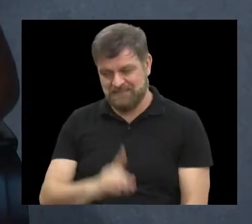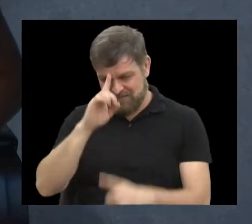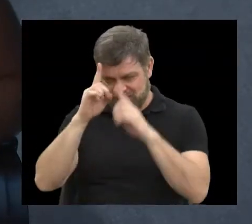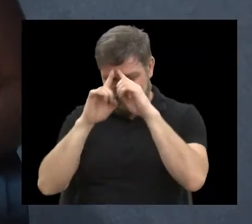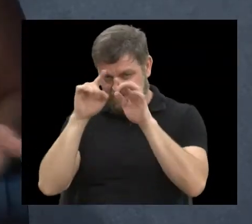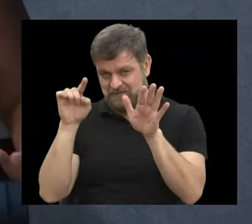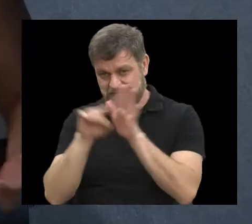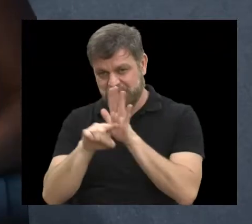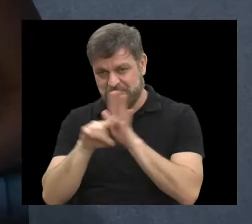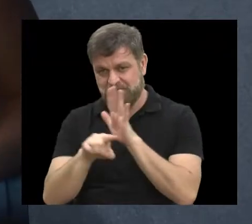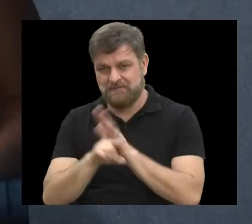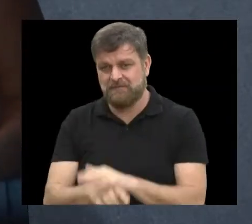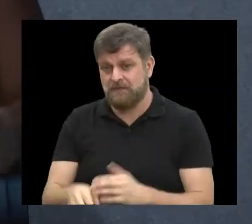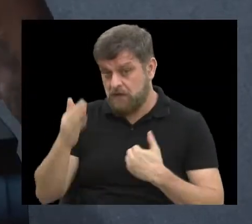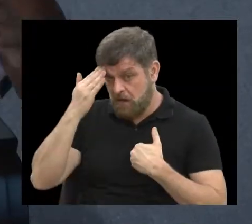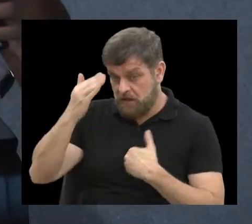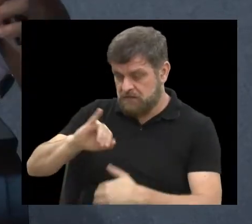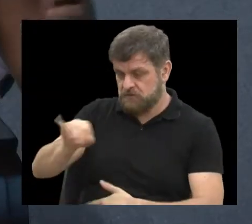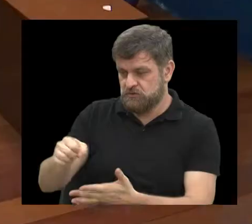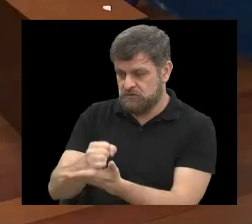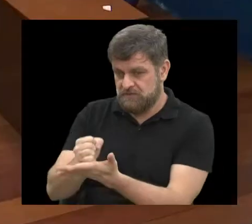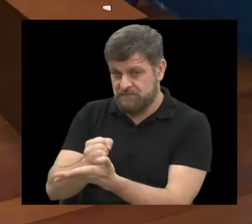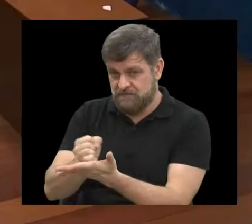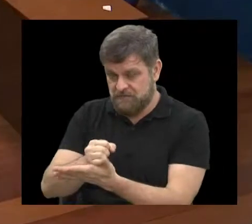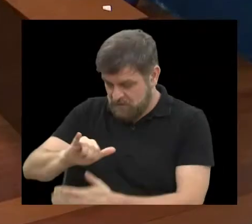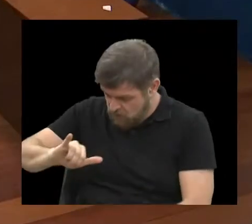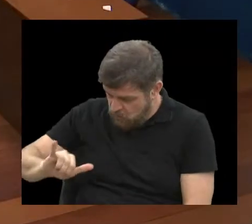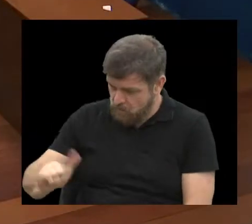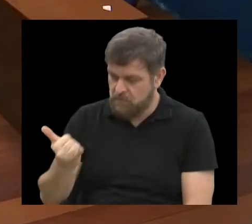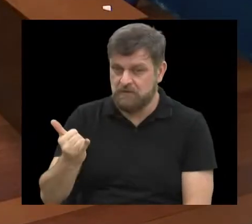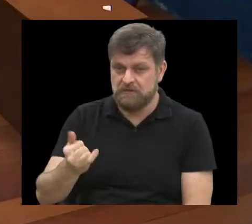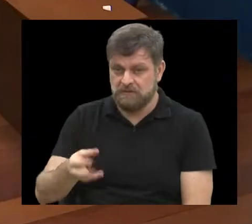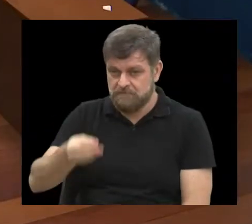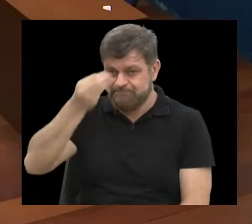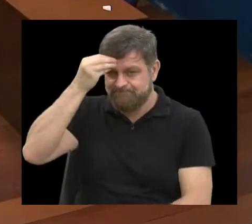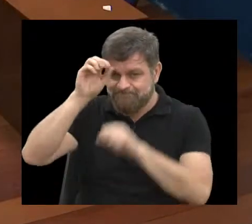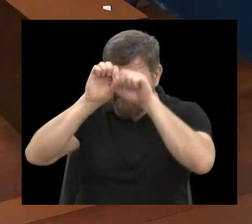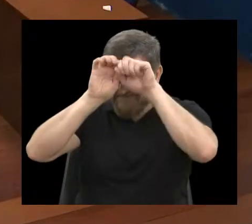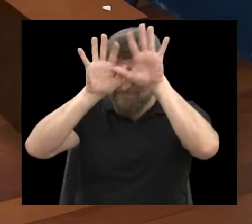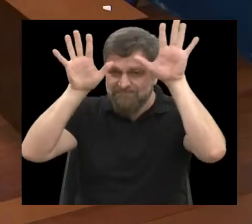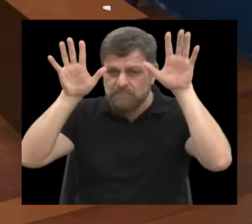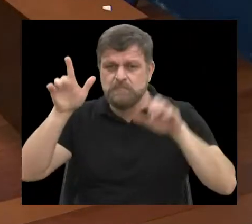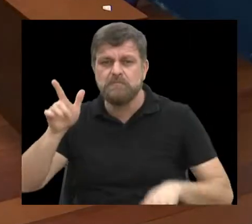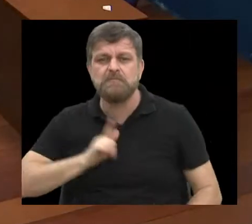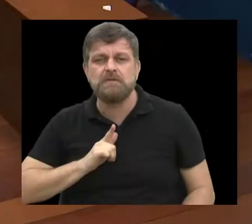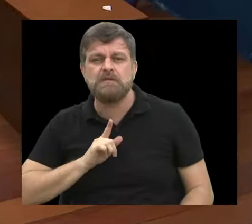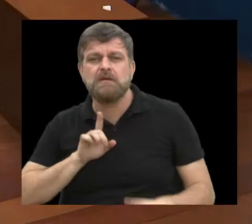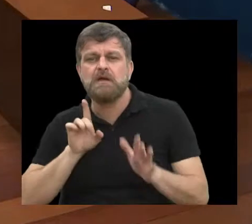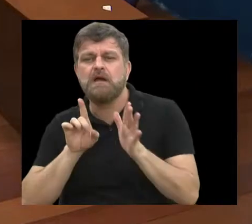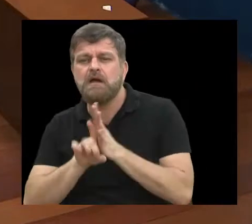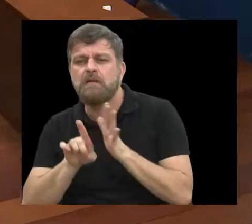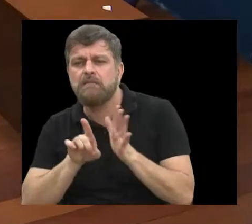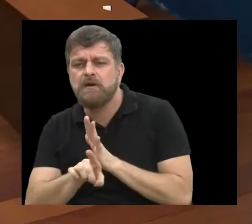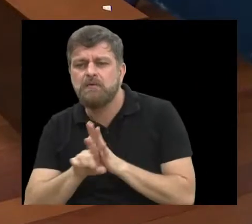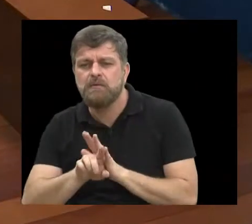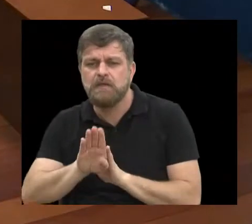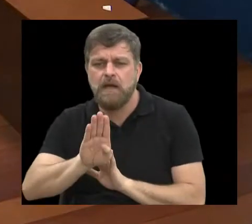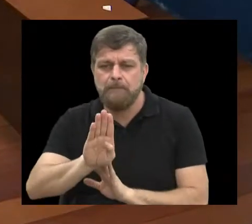dúvida e agradecer ao vereador pela oportunidade. Okay. Temos mais uma pergunta sobre o EPC?